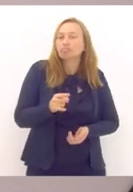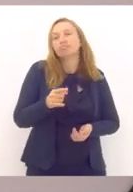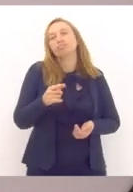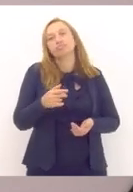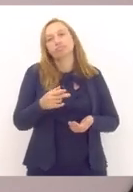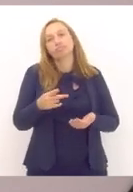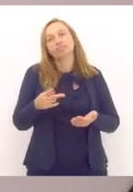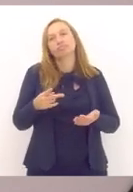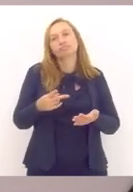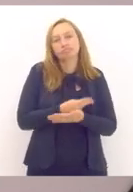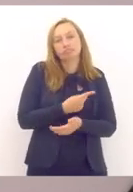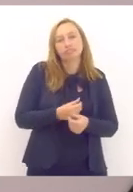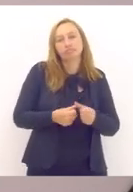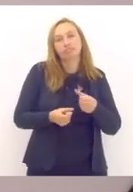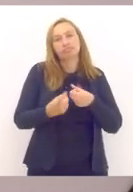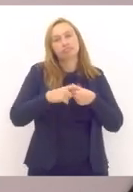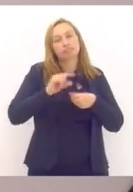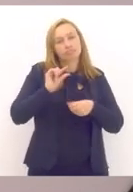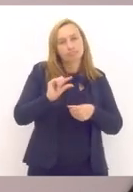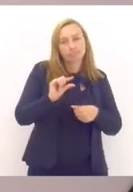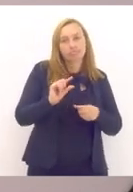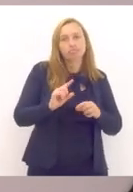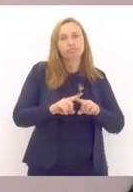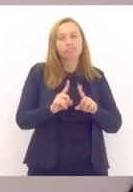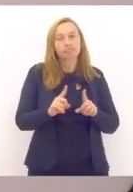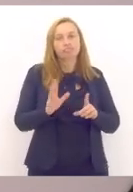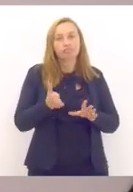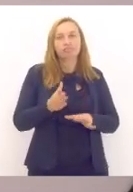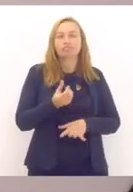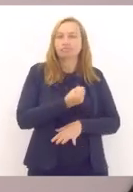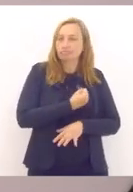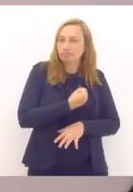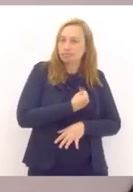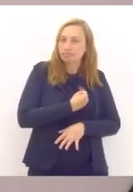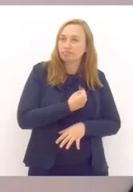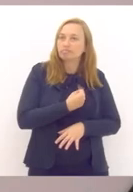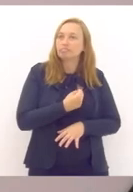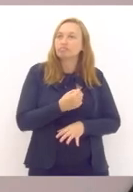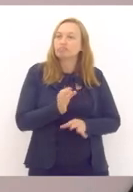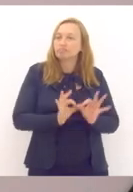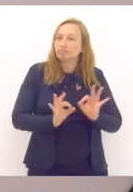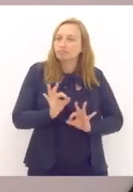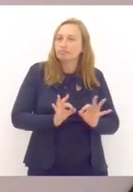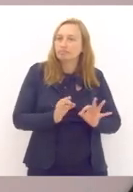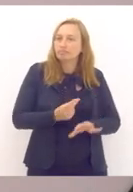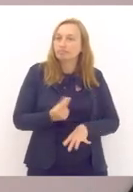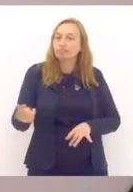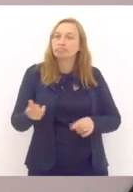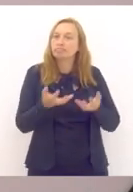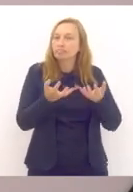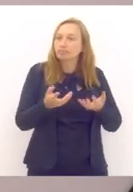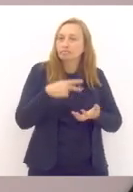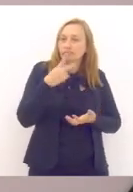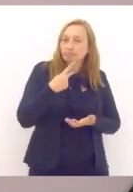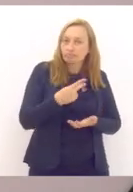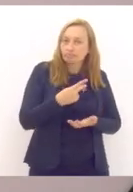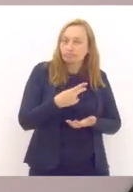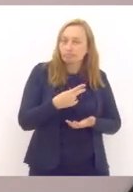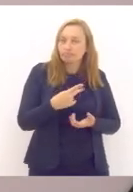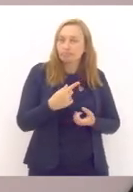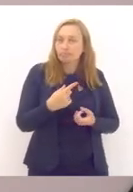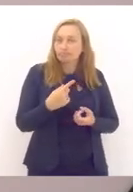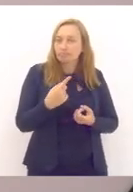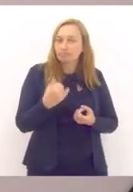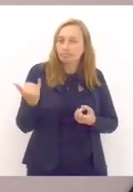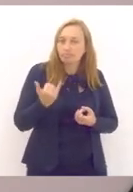que anda um pouquinho para trás, anda um pouquinho para frente. Assim, nós já temos os números, nós já temos um desenho de saída. Mas eu queria dizer uma coisa que... E por que, que